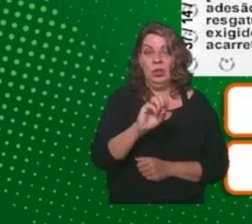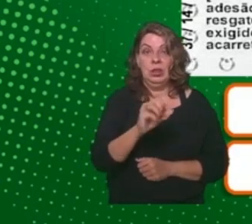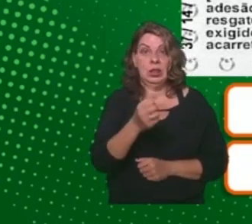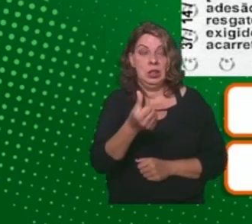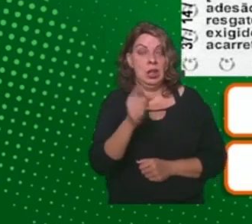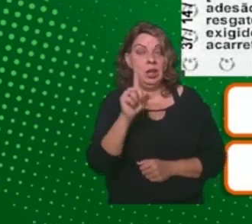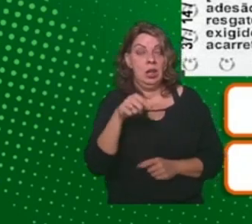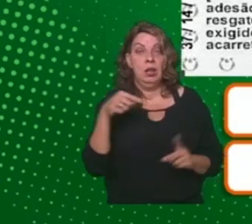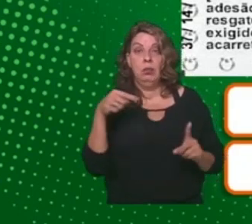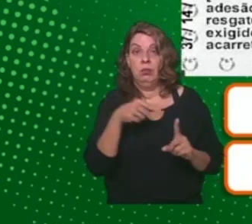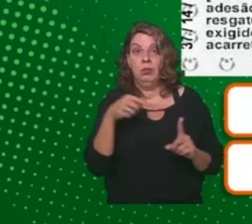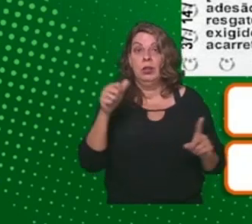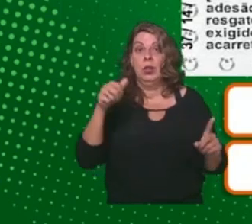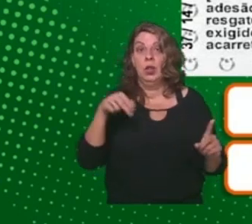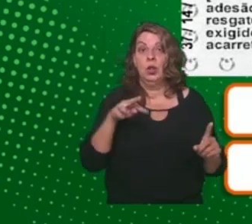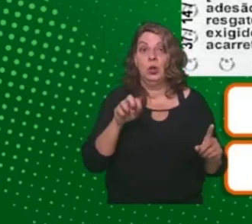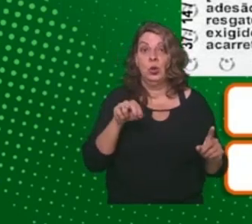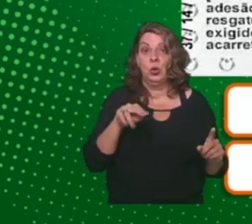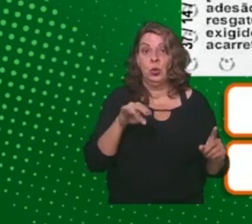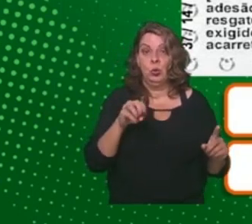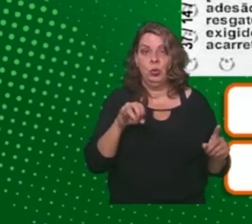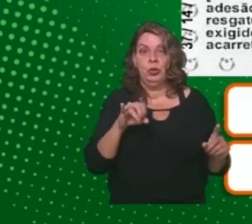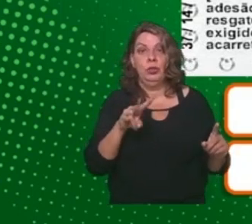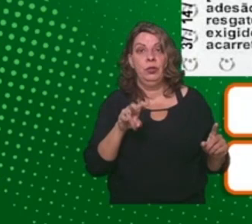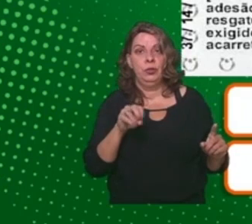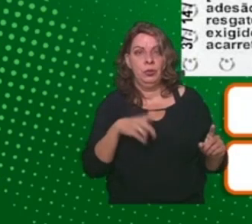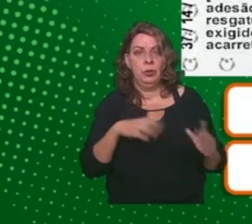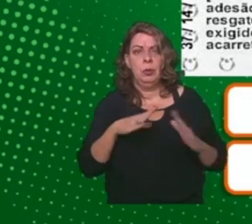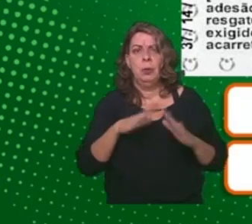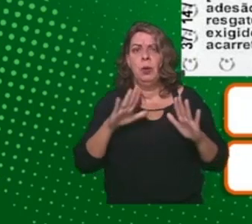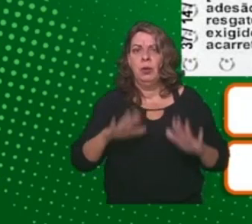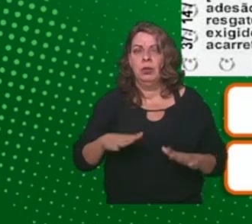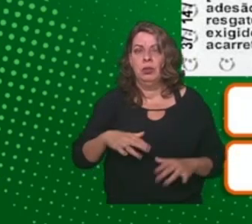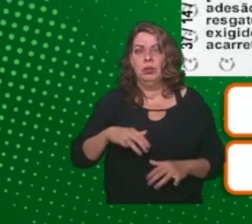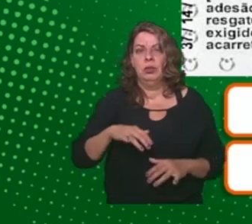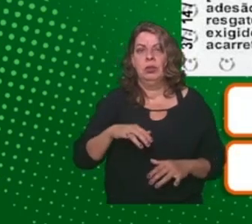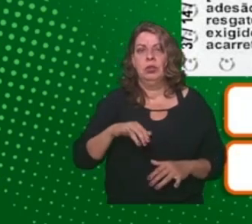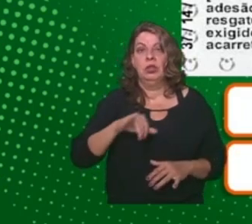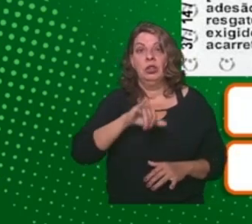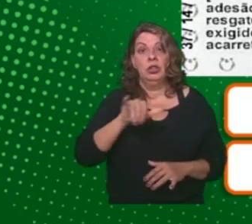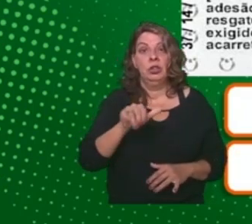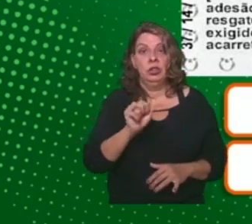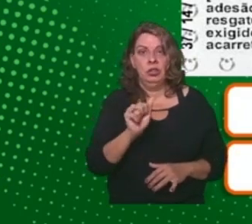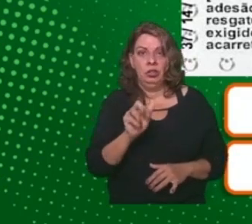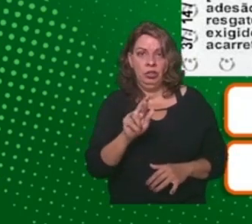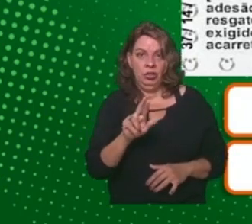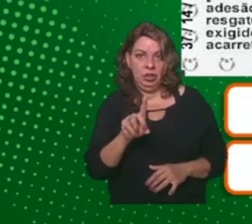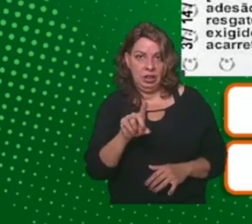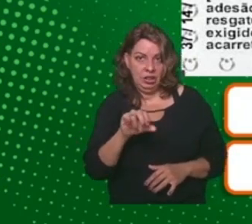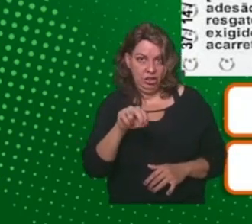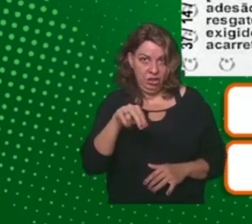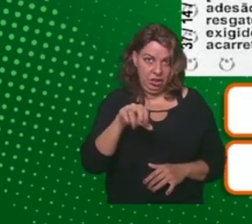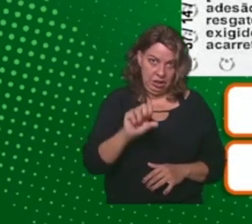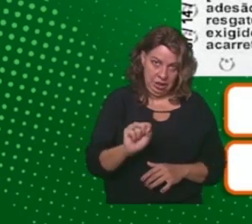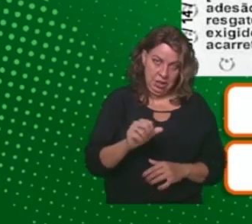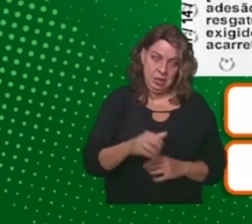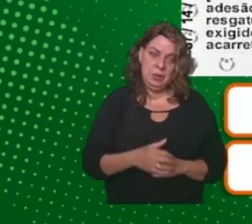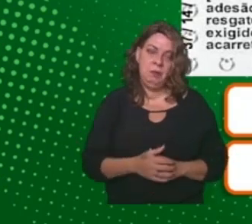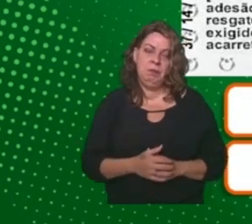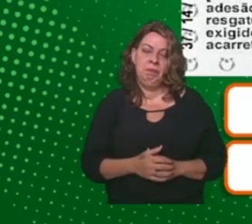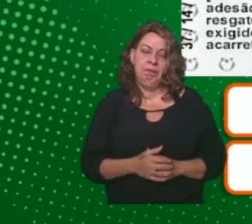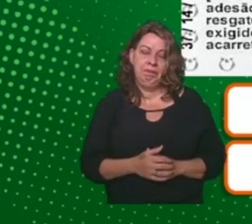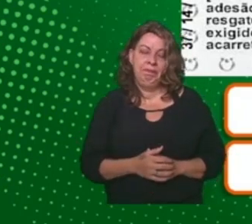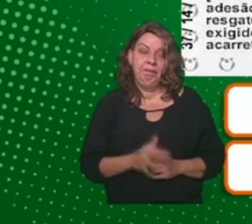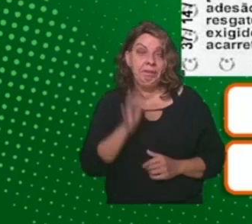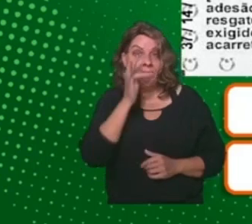068706, pertencente a Antônio Ivo Cerqueira Santana, mora no bairro Jardins, aqui na capital, provavelmente. Regional